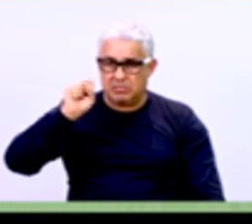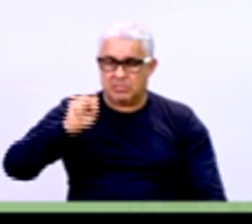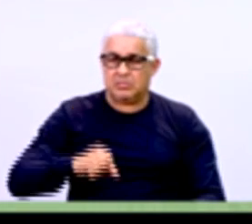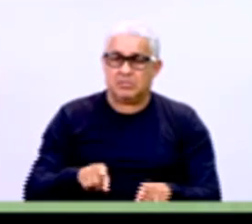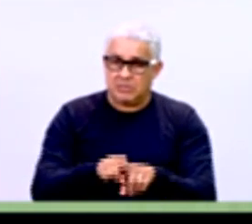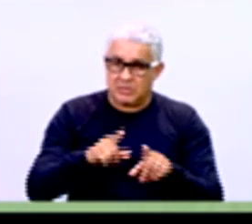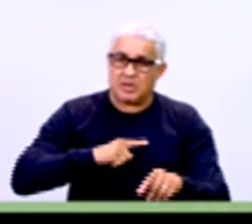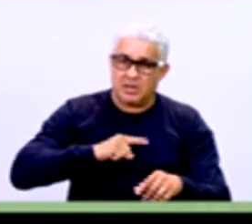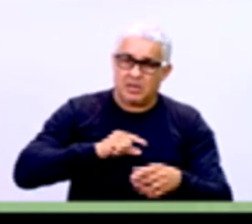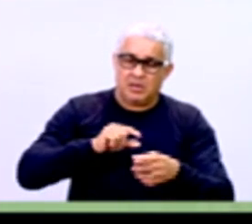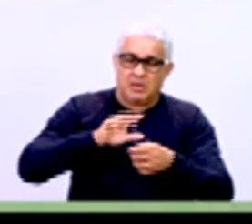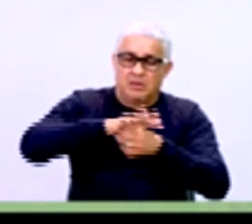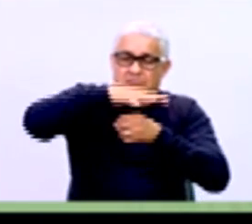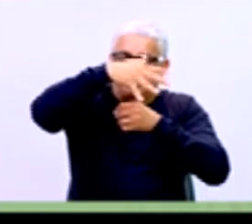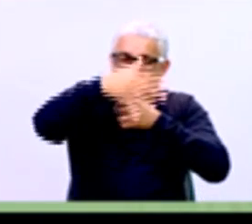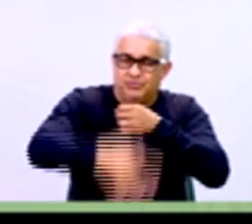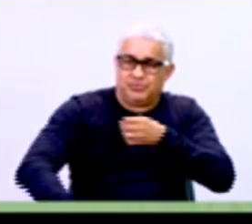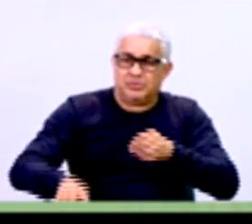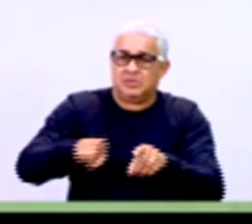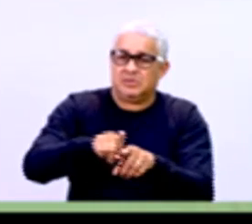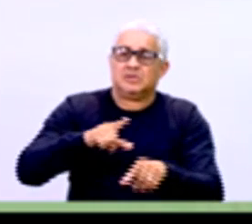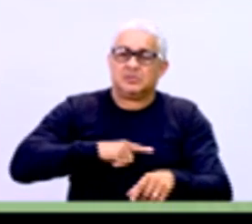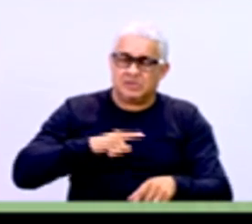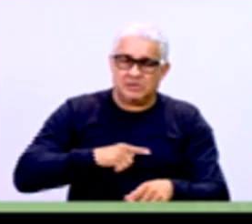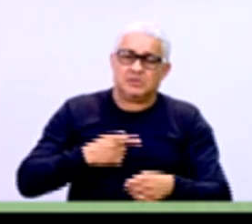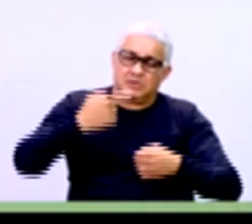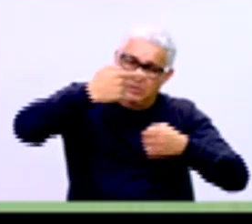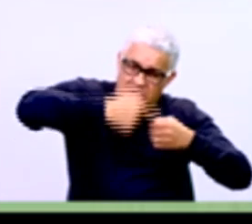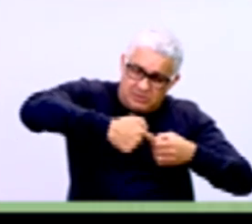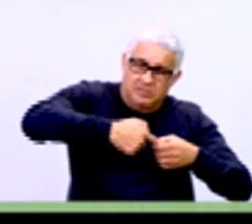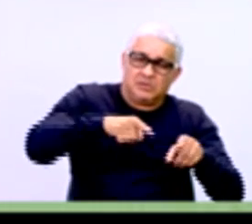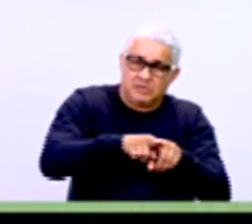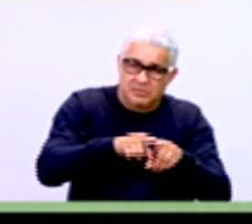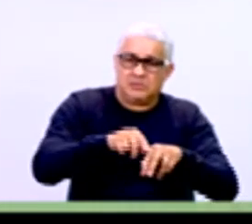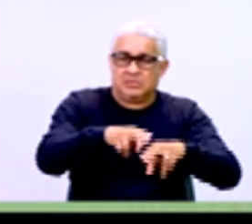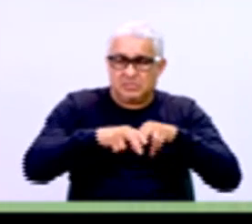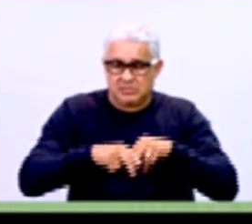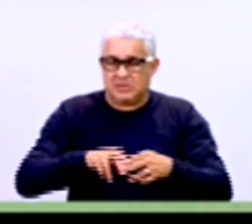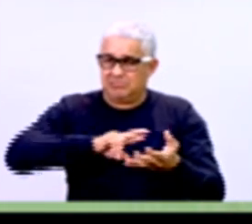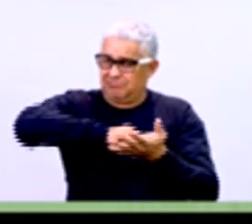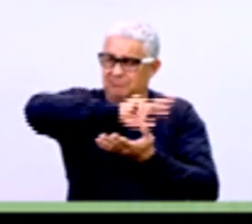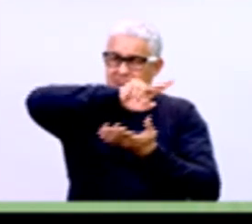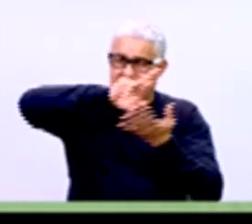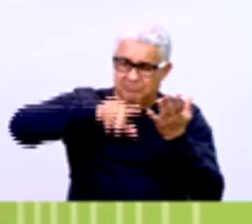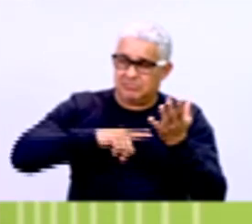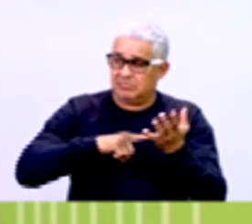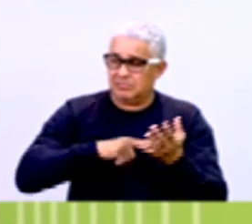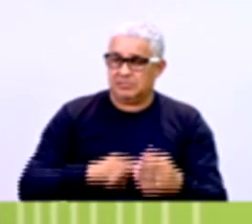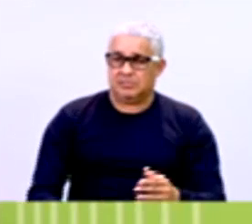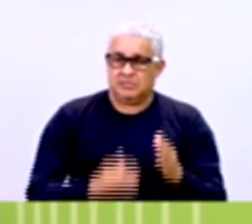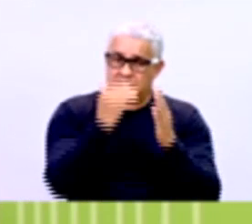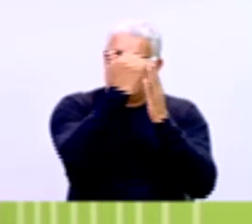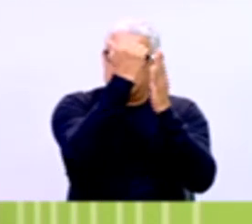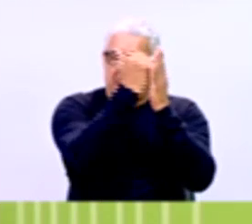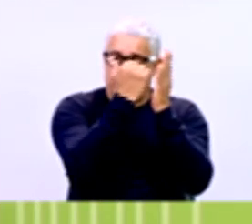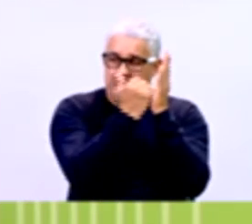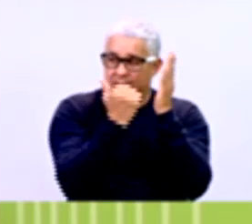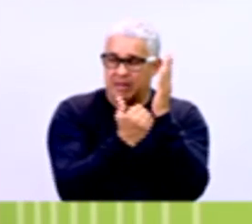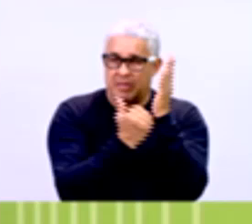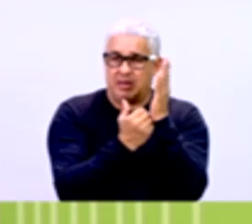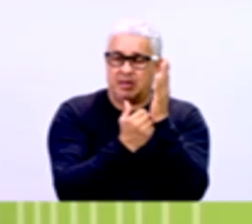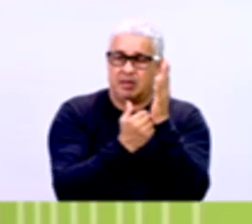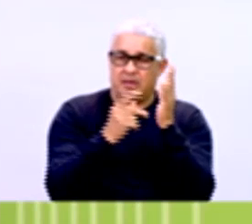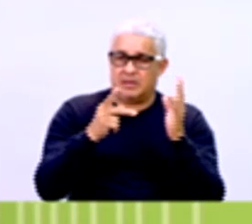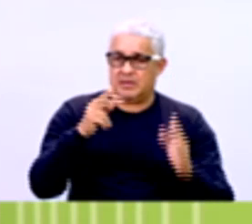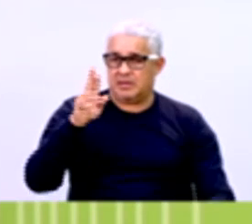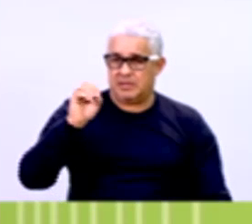resíduos químicos, tanques em postos de combustível, etc. Então, veja bem, na fase de